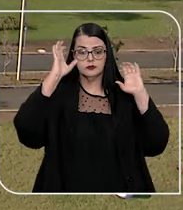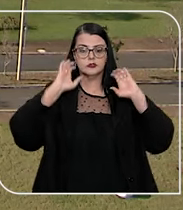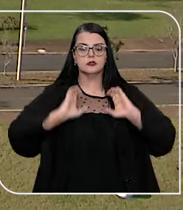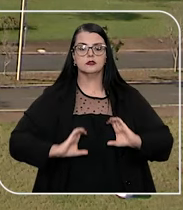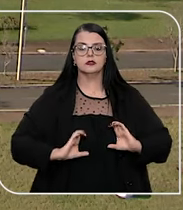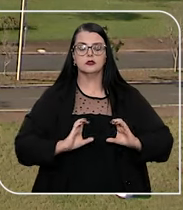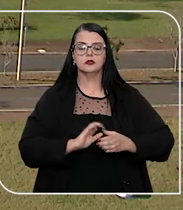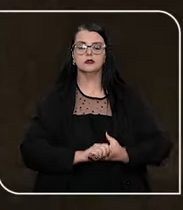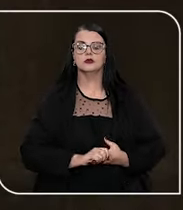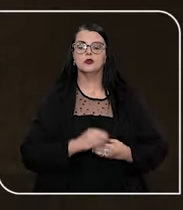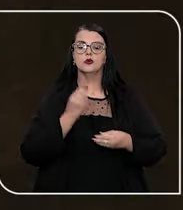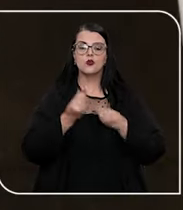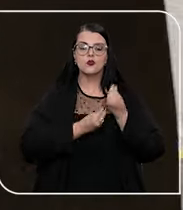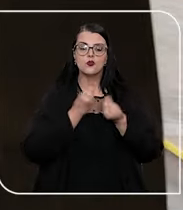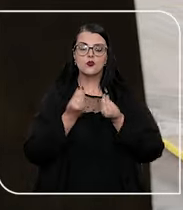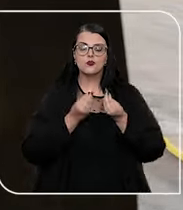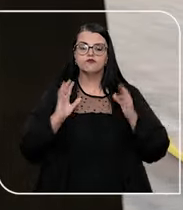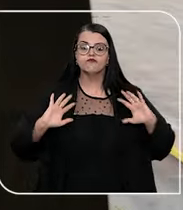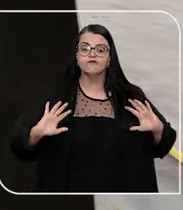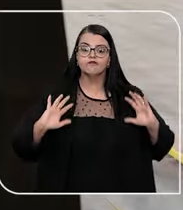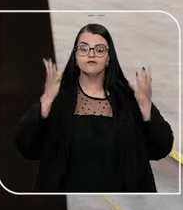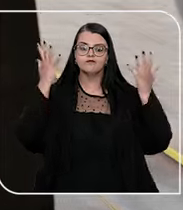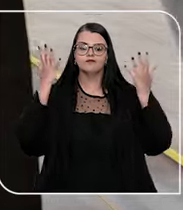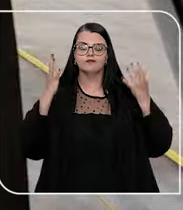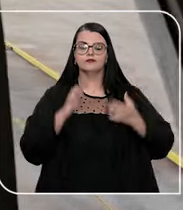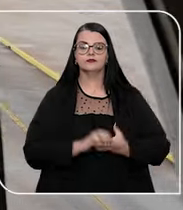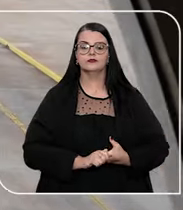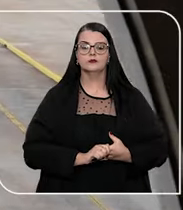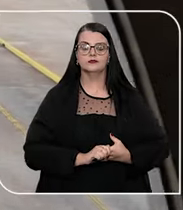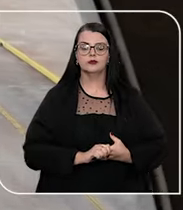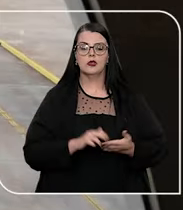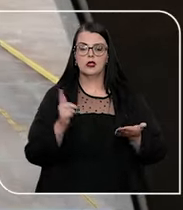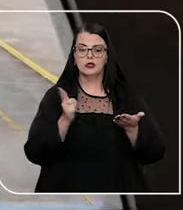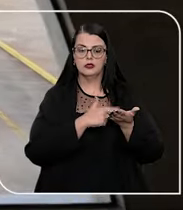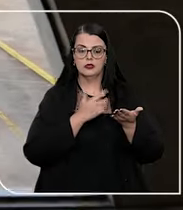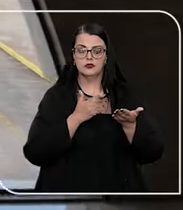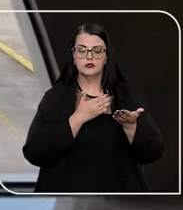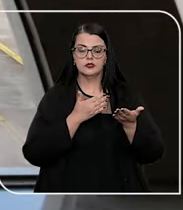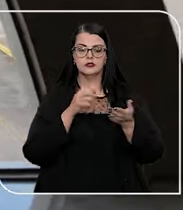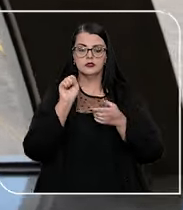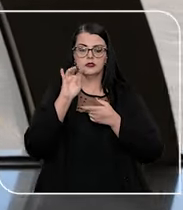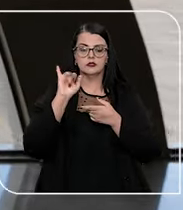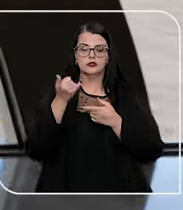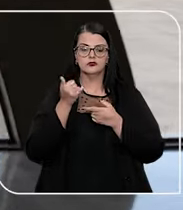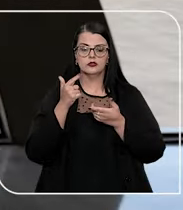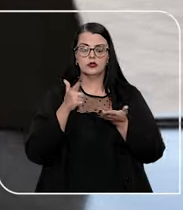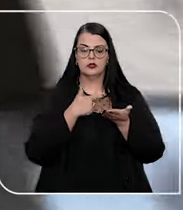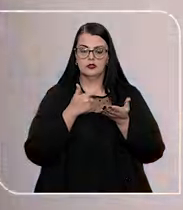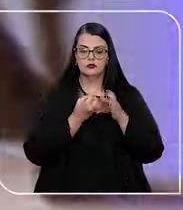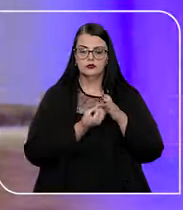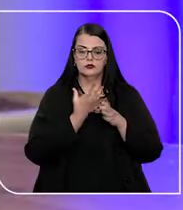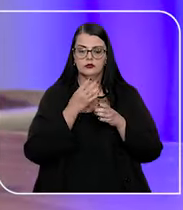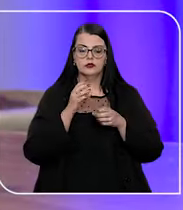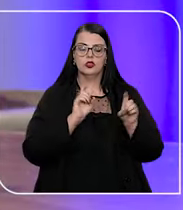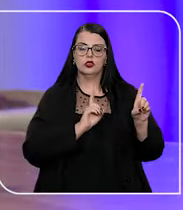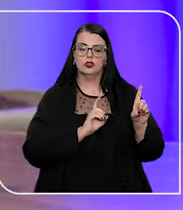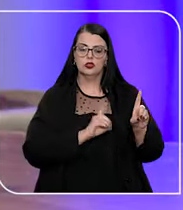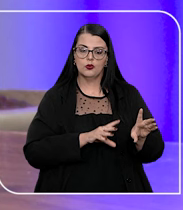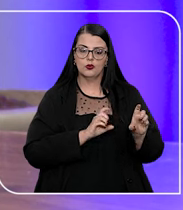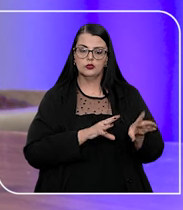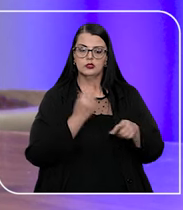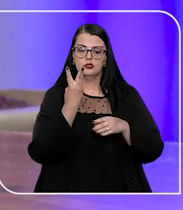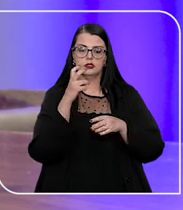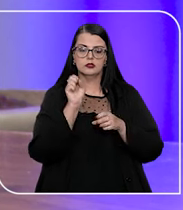e cidadã como forma de homenagear essa data o gabinete da revista do STJ lançou o livro